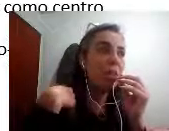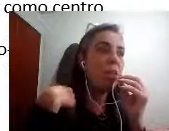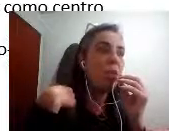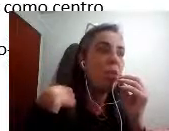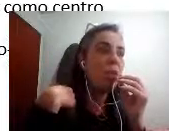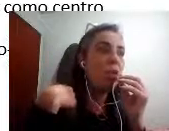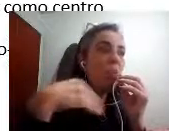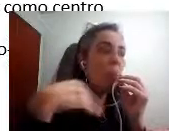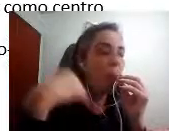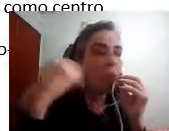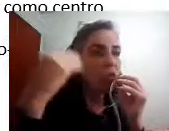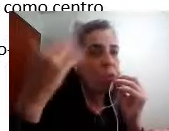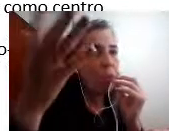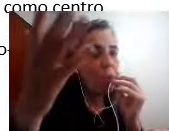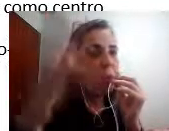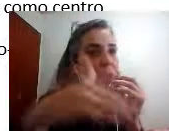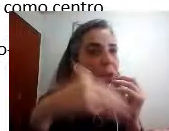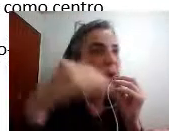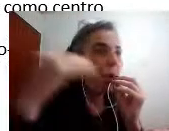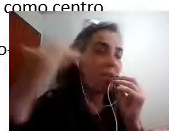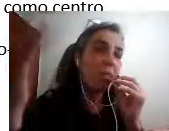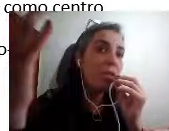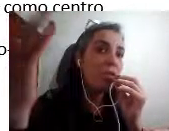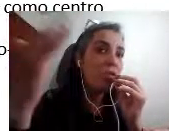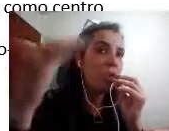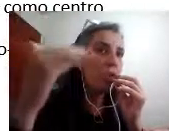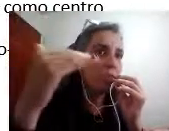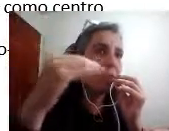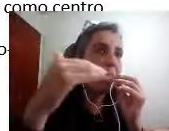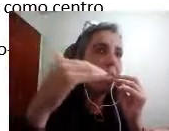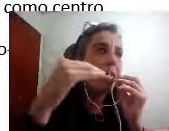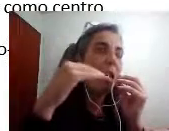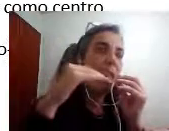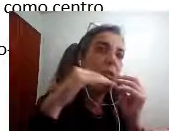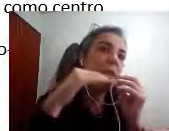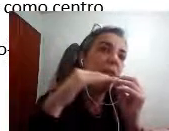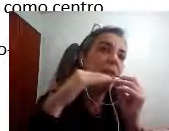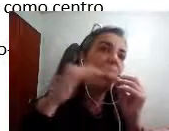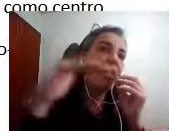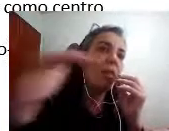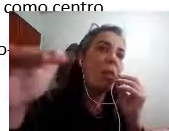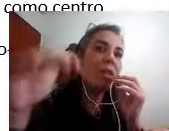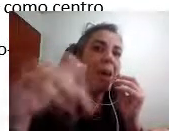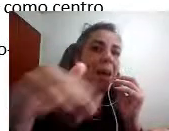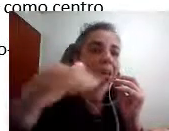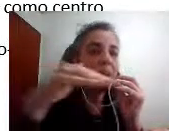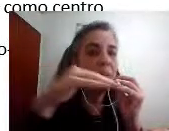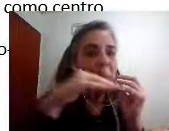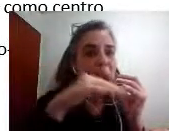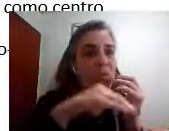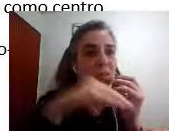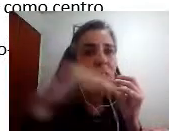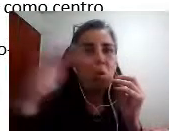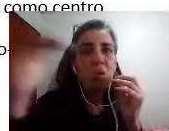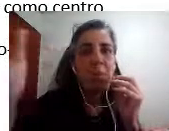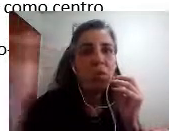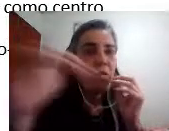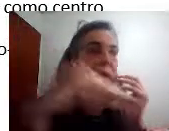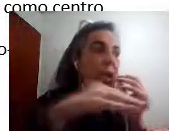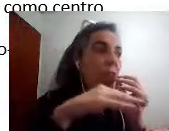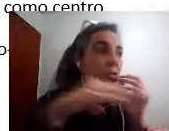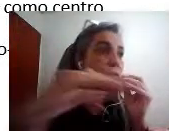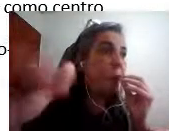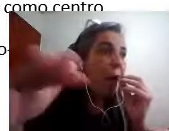por exemplo, eu não posso colocar minha opinião acima da dos outros, né? A minha opinião tem que ser igualitária. Eu penso assim, o outro